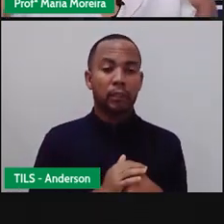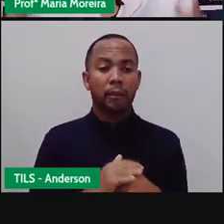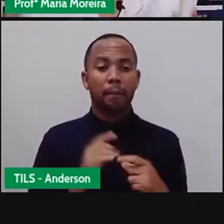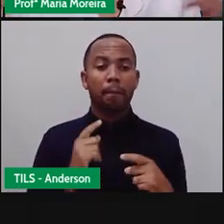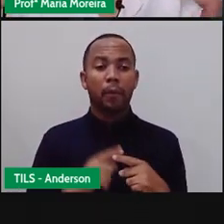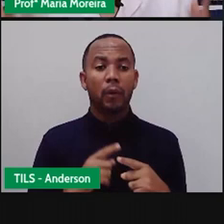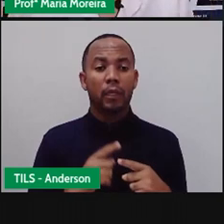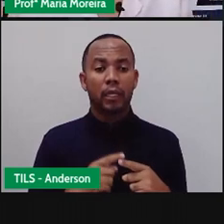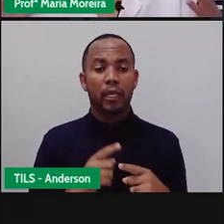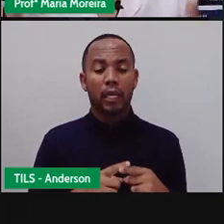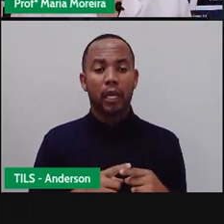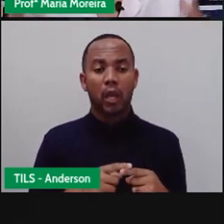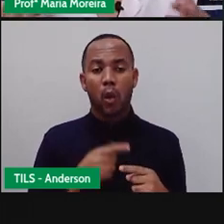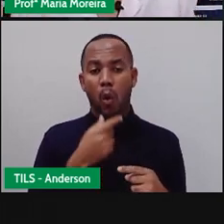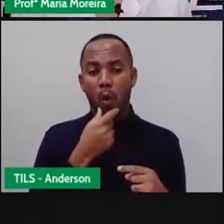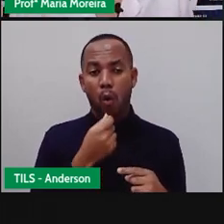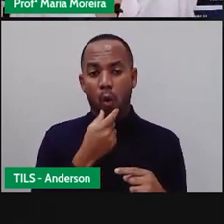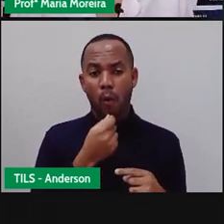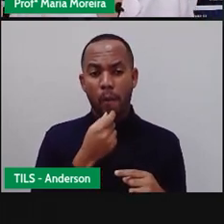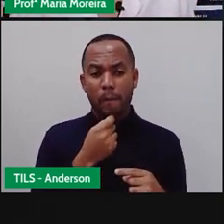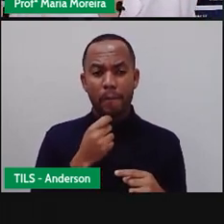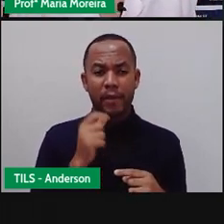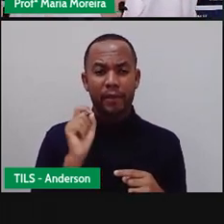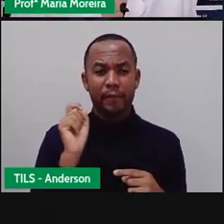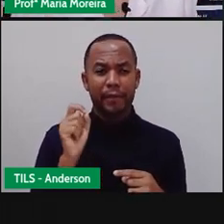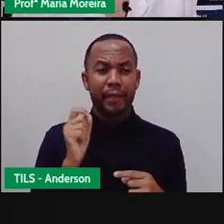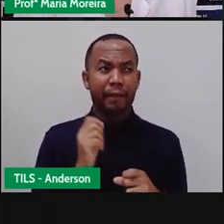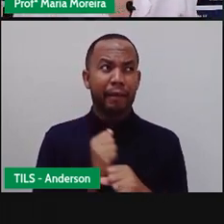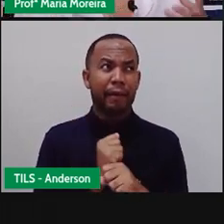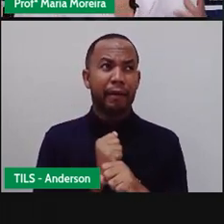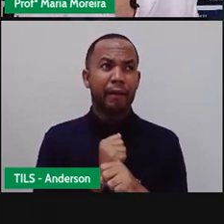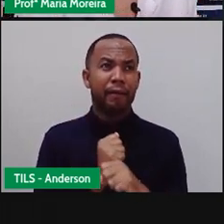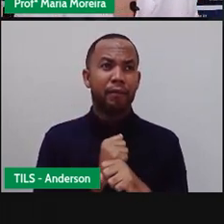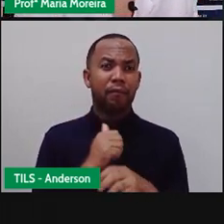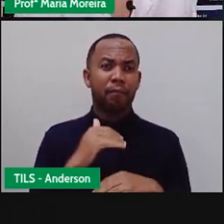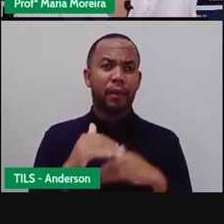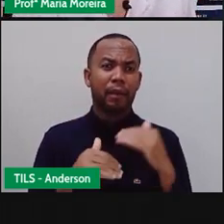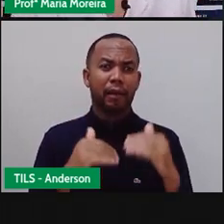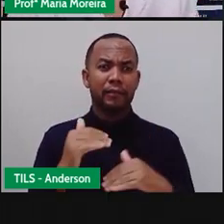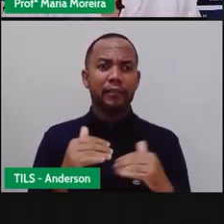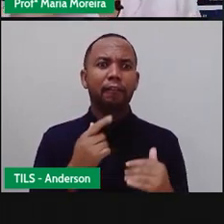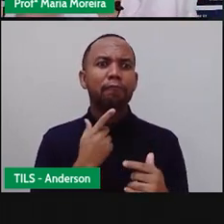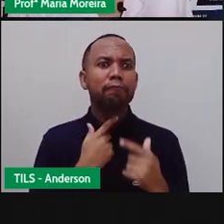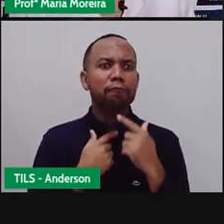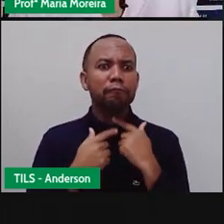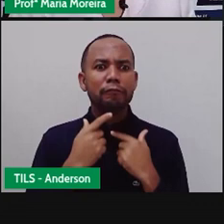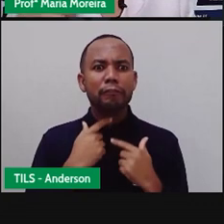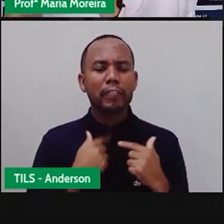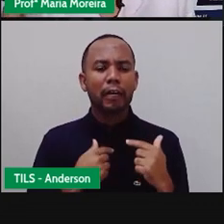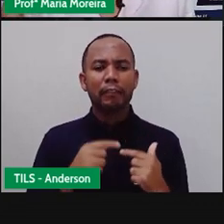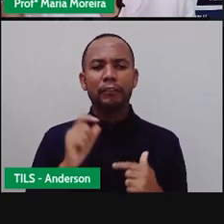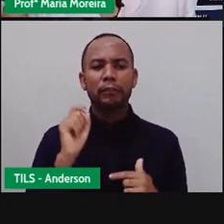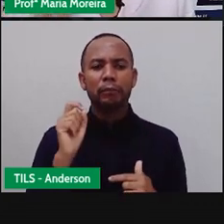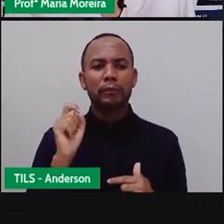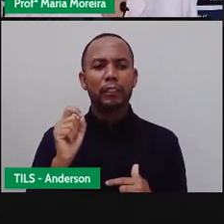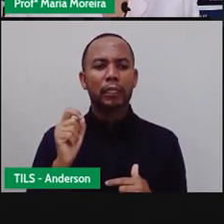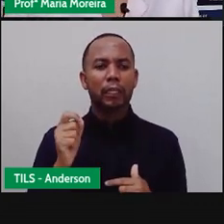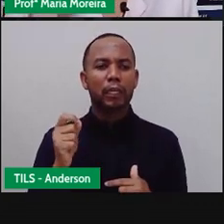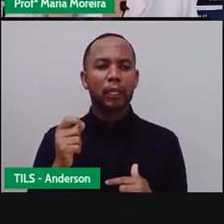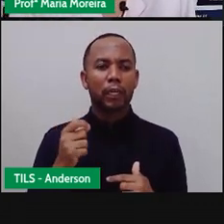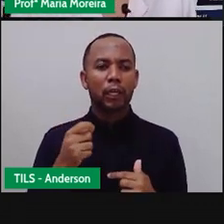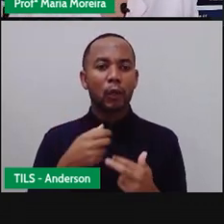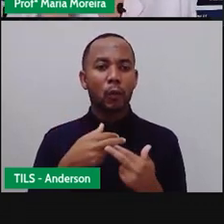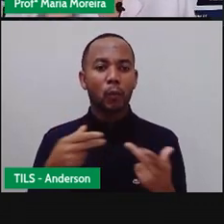porque o homem quanto mais o tempo passa mas desejo por máquinas ele tem então a gente tem uma máquina que faz café